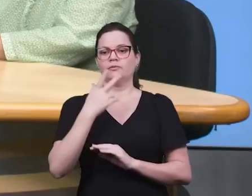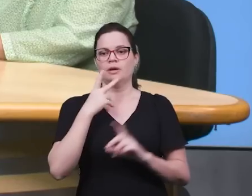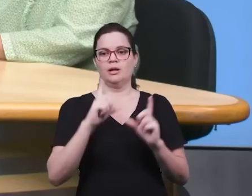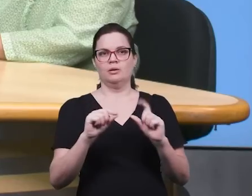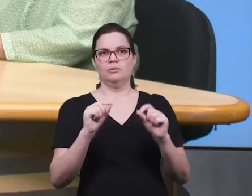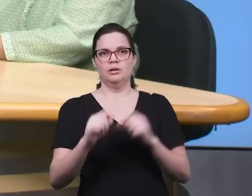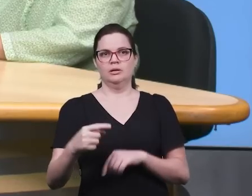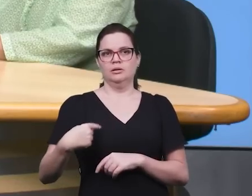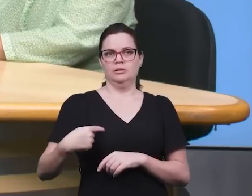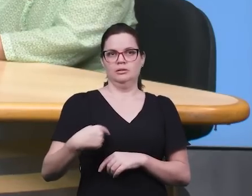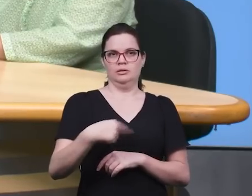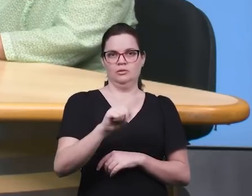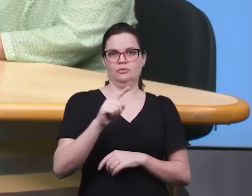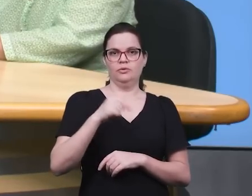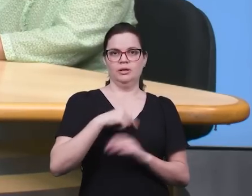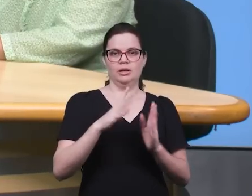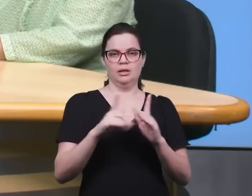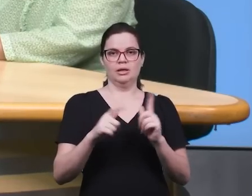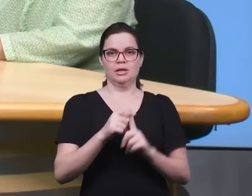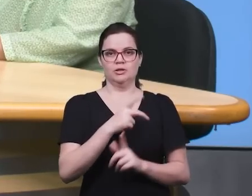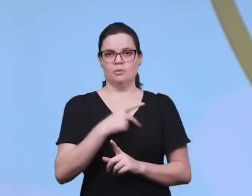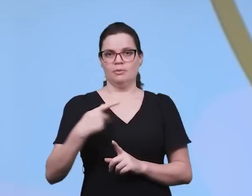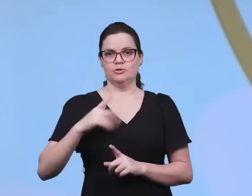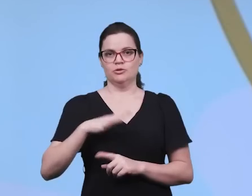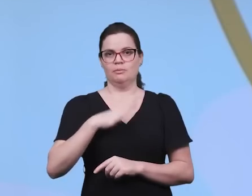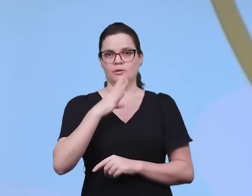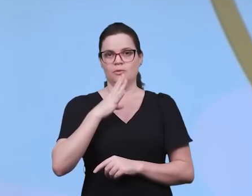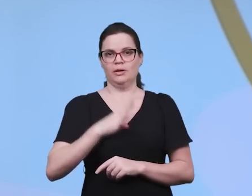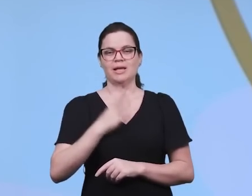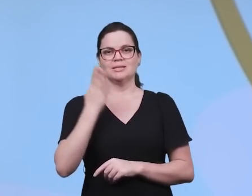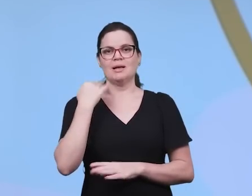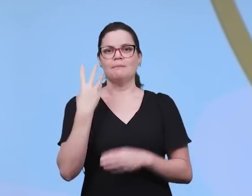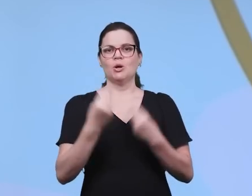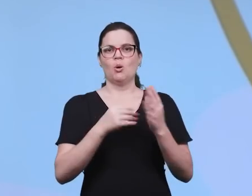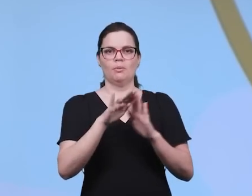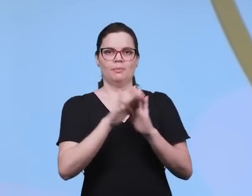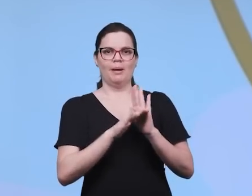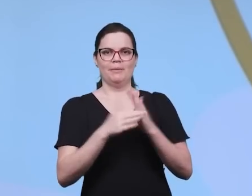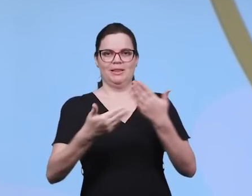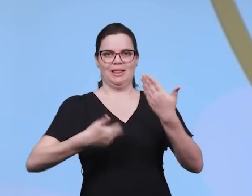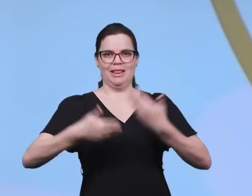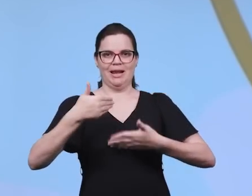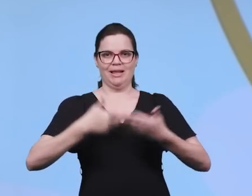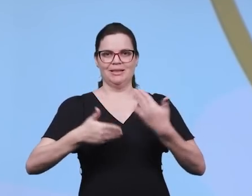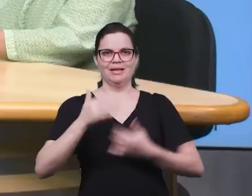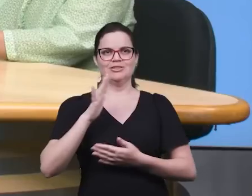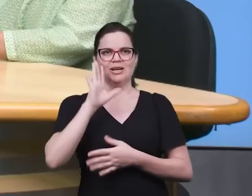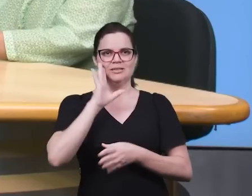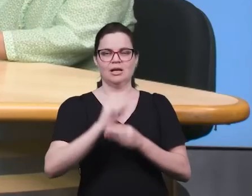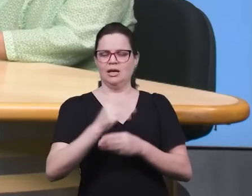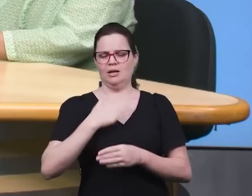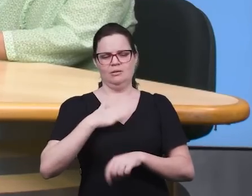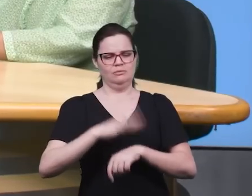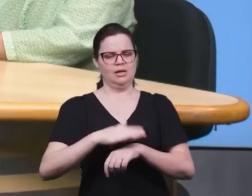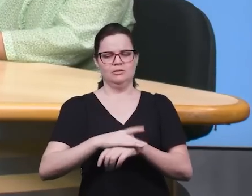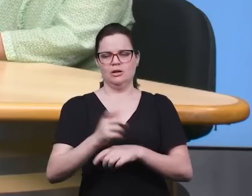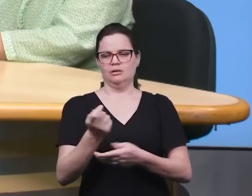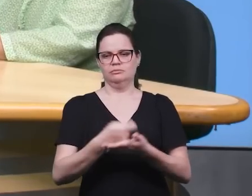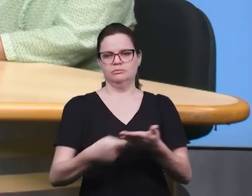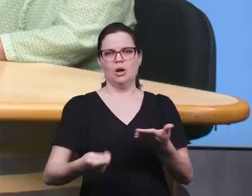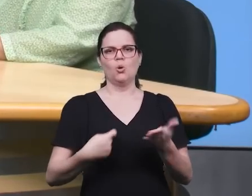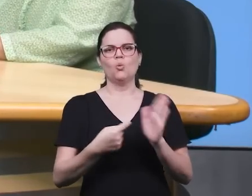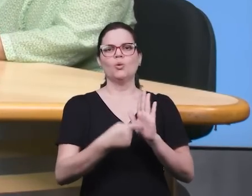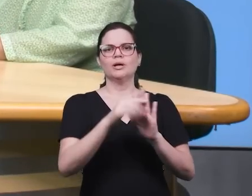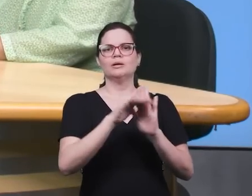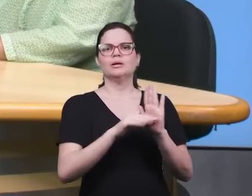assume a igreja, os pastores já até me conhecem, eu tenho uma lista de como lidar comigo. Eu mando para todos eles. Você mesmo já fez sua lista, produzir né? a lista de